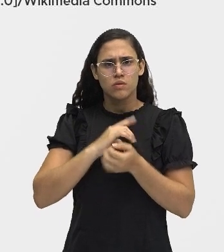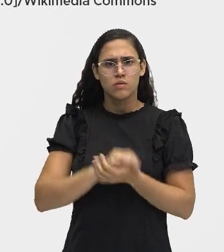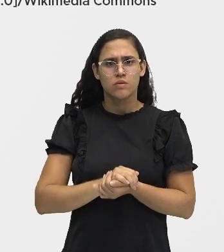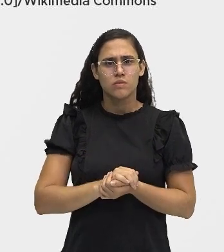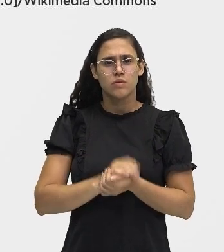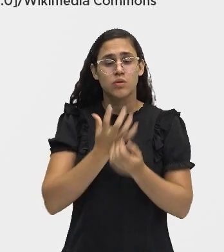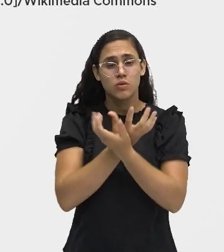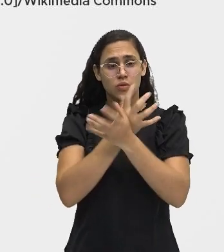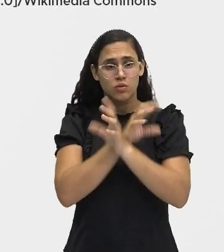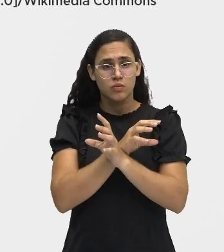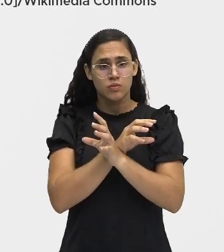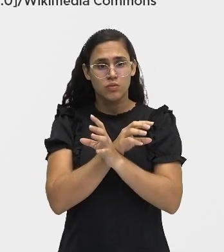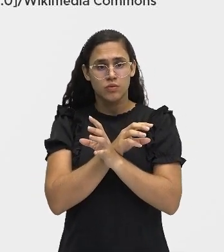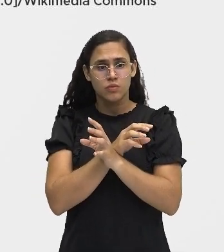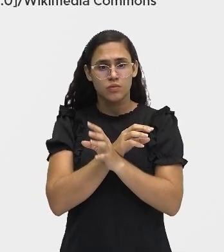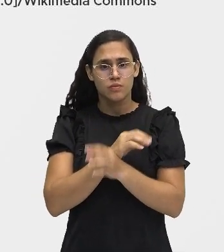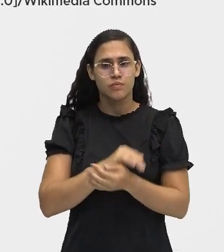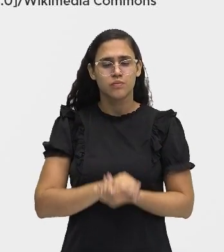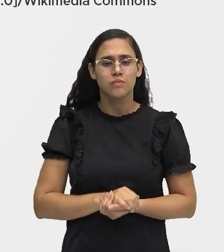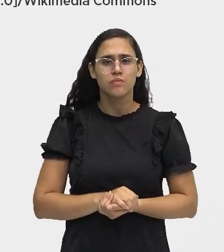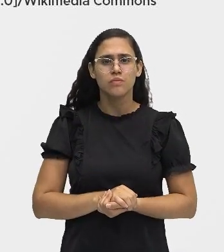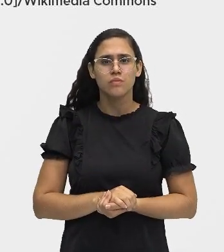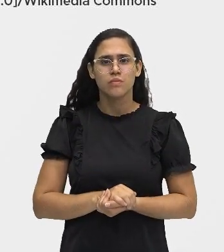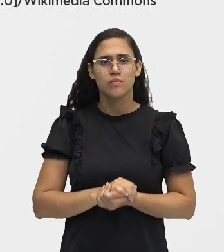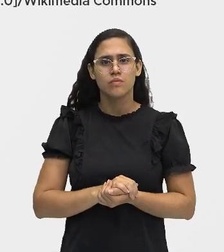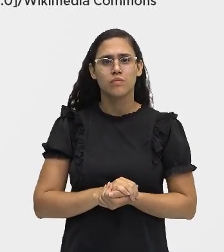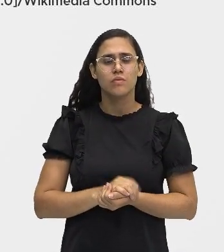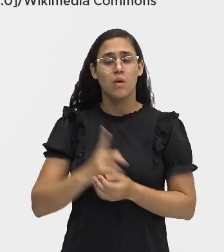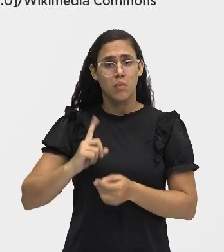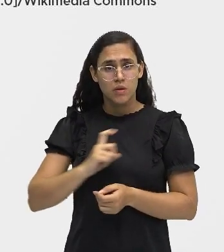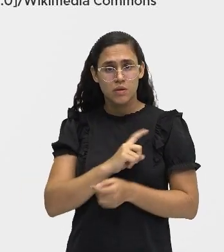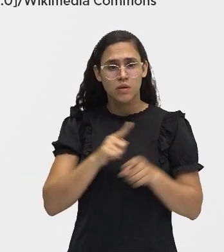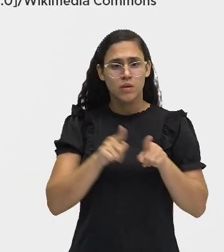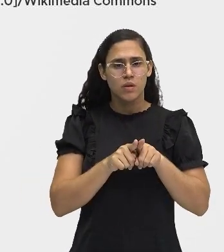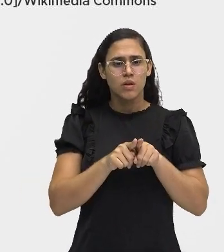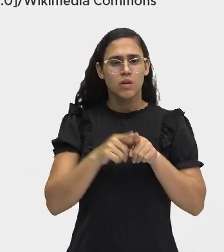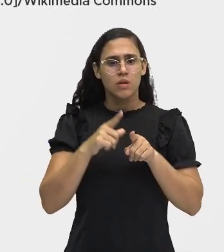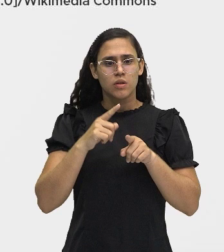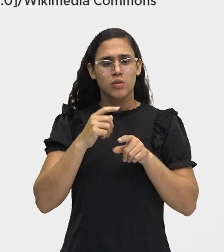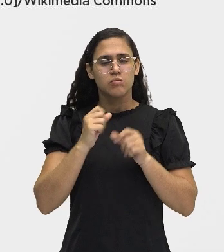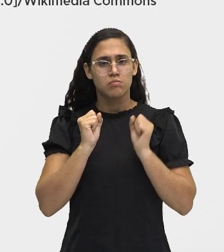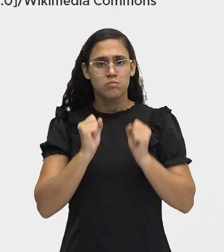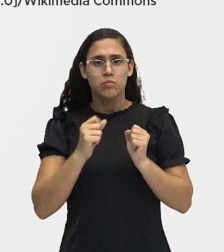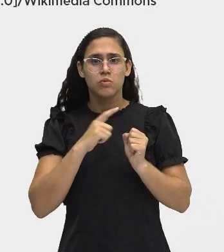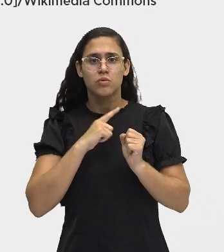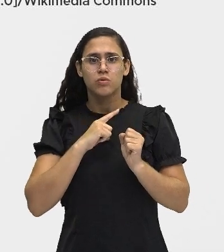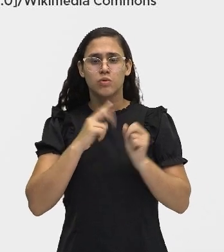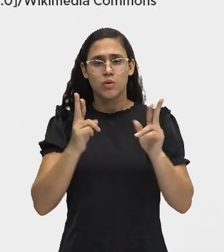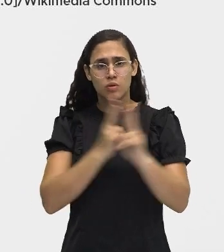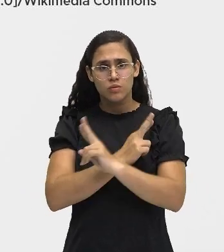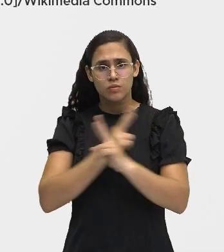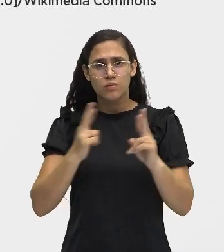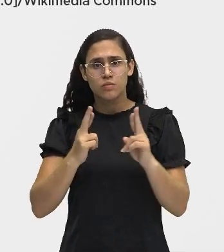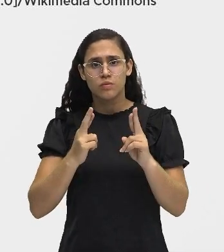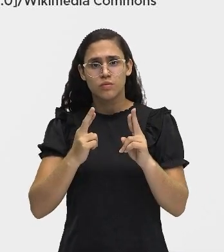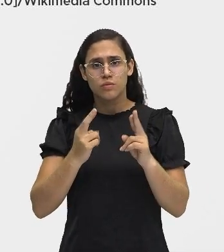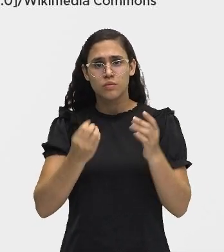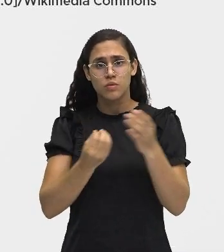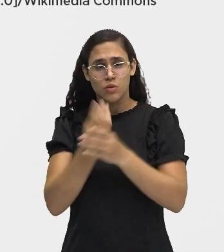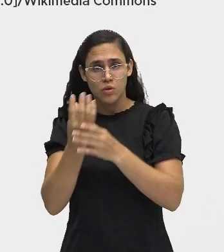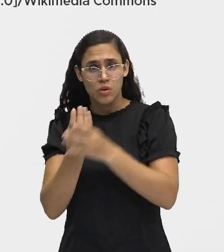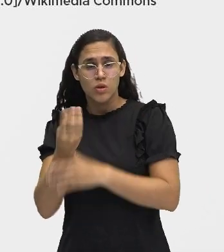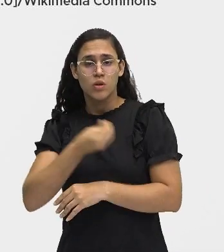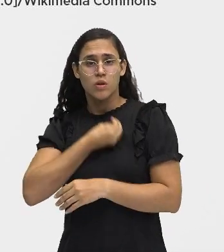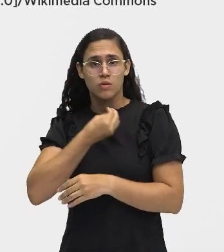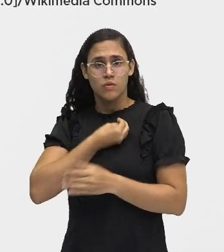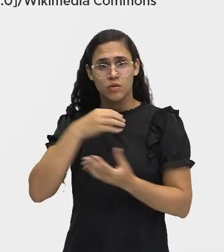fósseis de cianobactérias fotossintetizantes que podem estar, inclusive, relacionadas à origem da vida